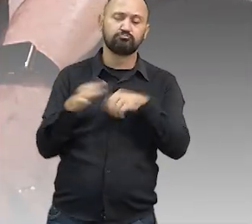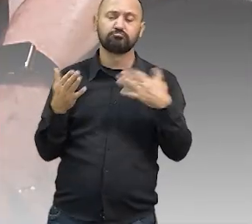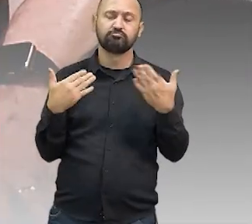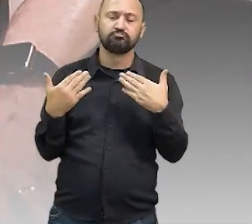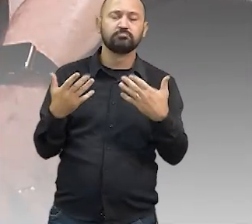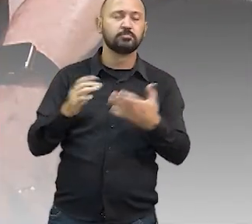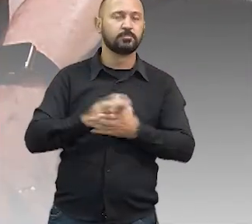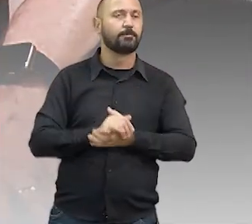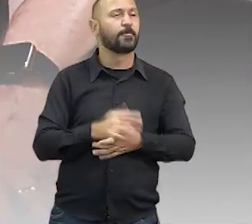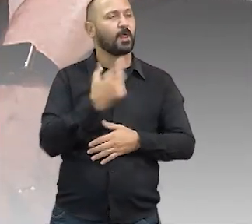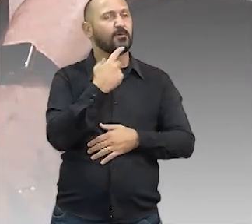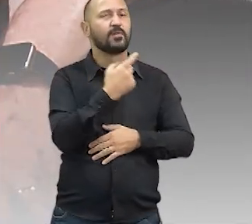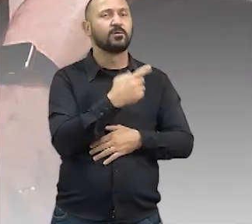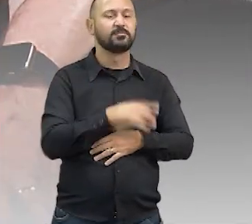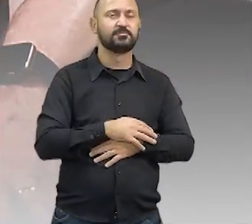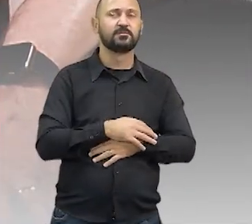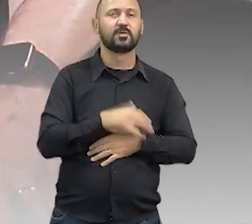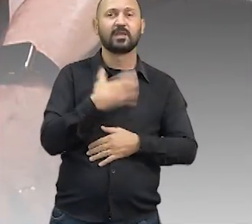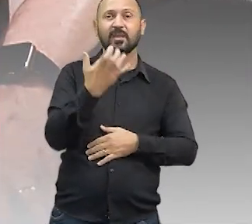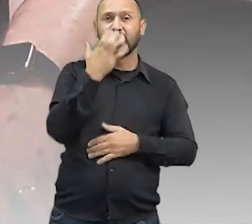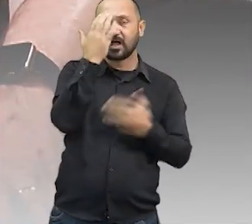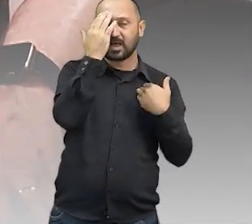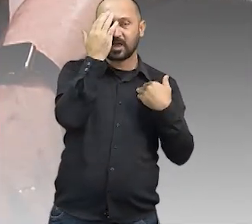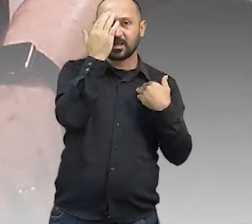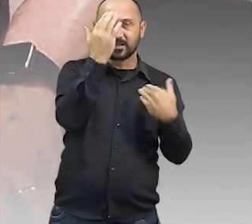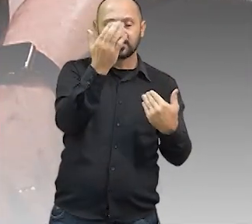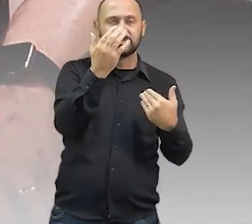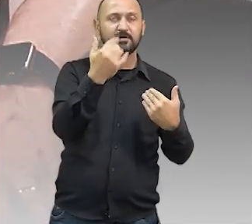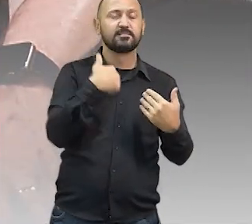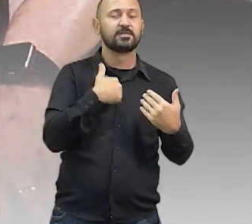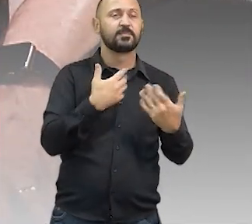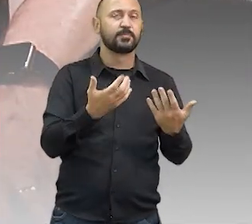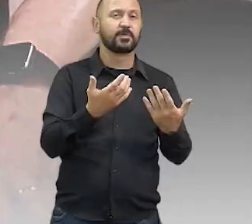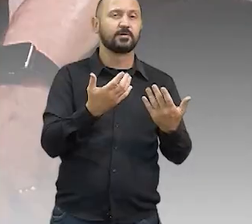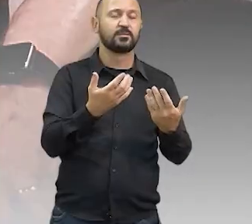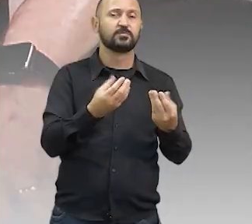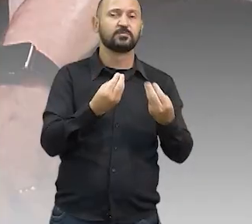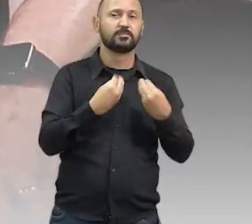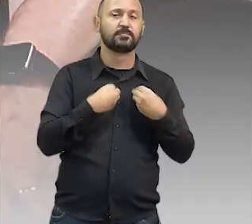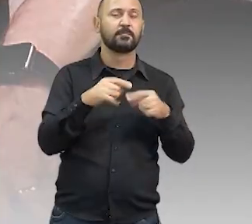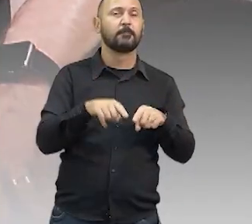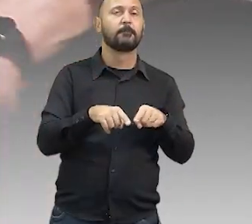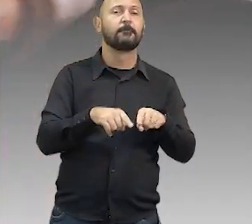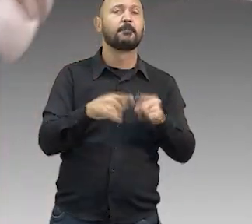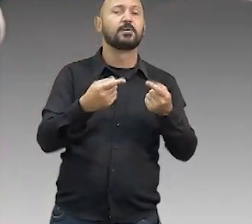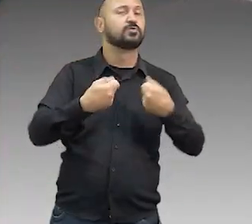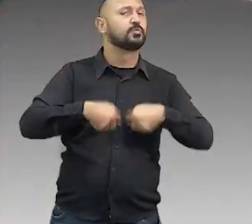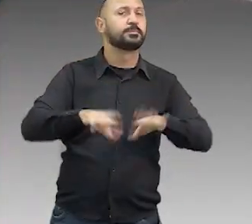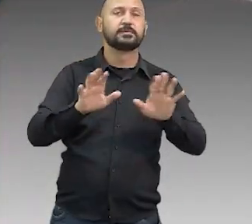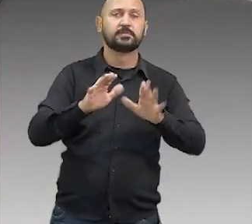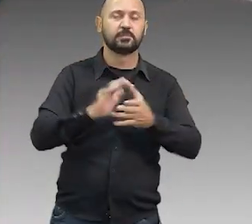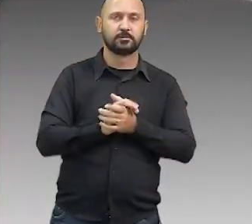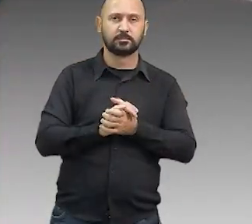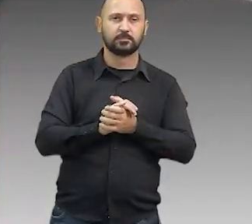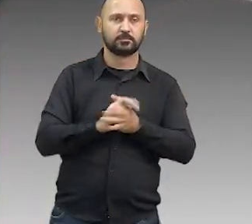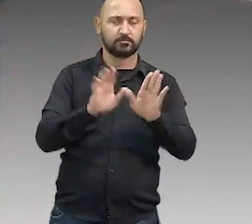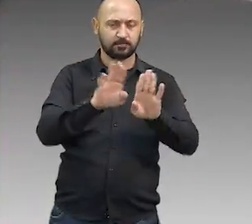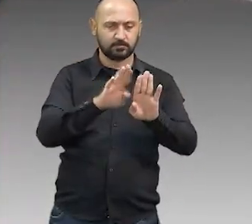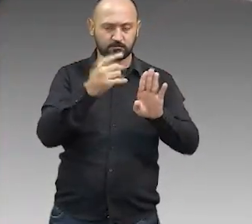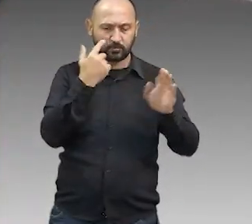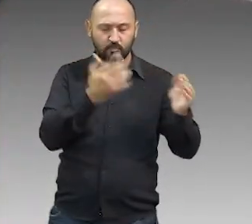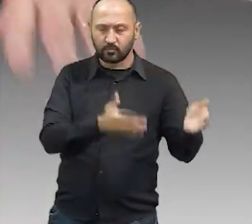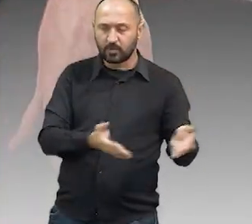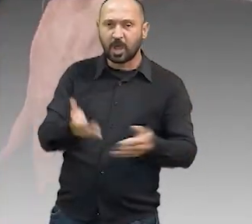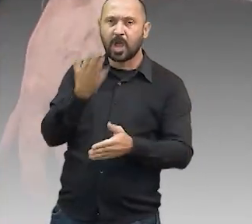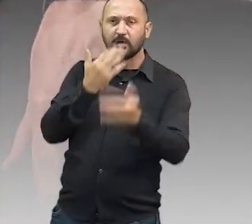ela falou, olha, eu quero agradecer, muito obrigado por você ter feito isso, mas eu não preciso mais. Abriu a porta, me levou lá dentro, estava